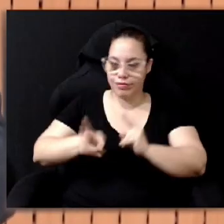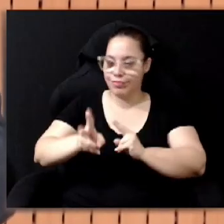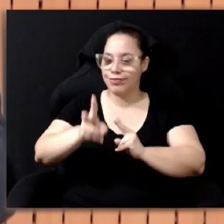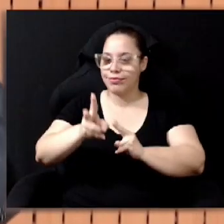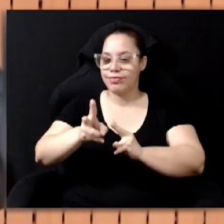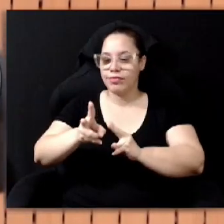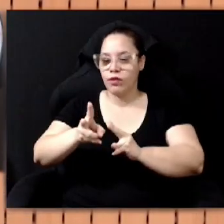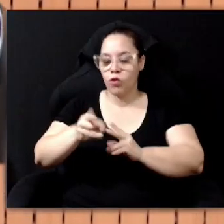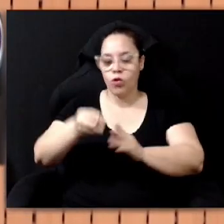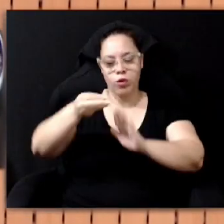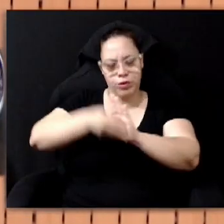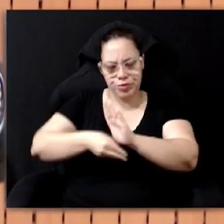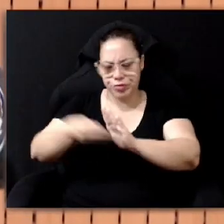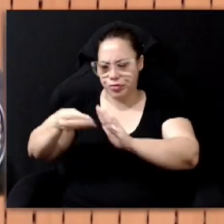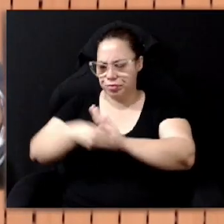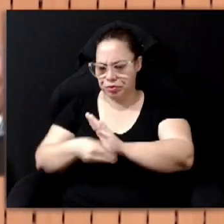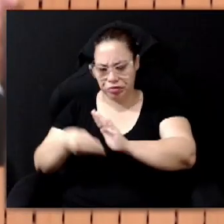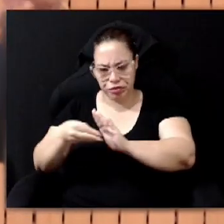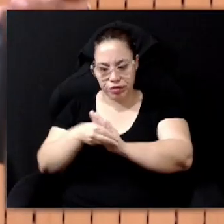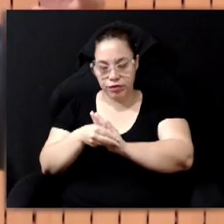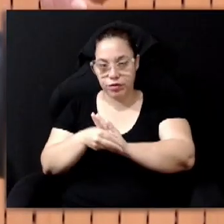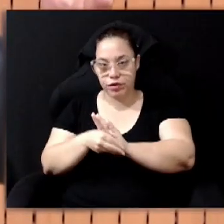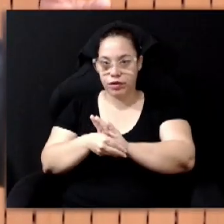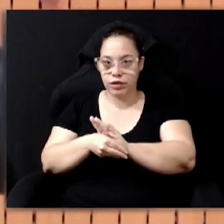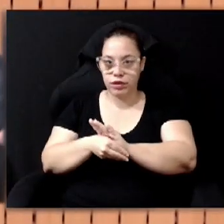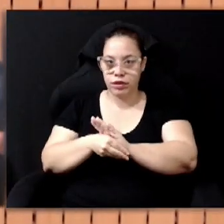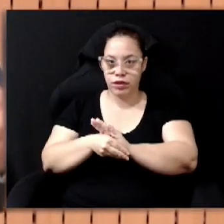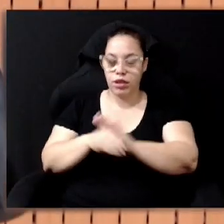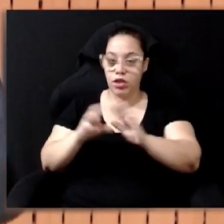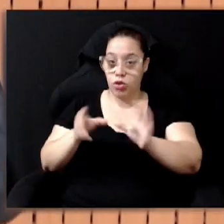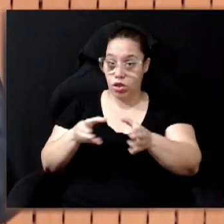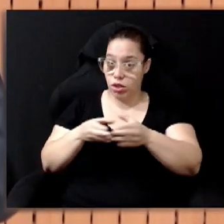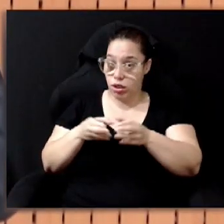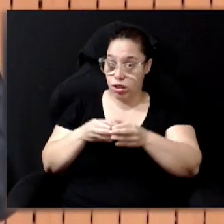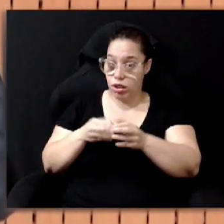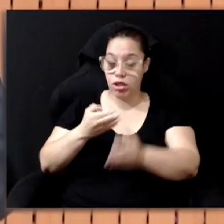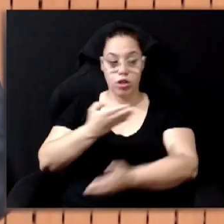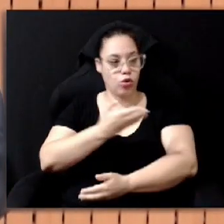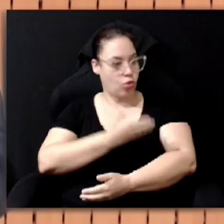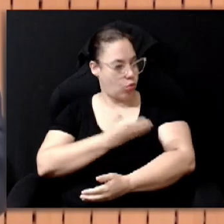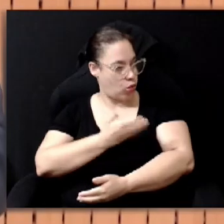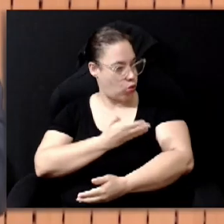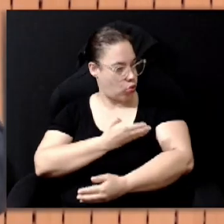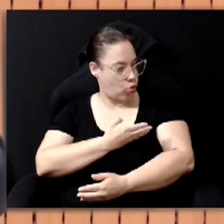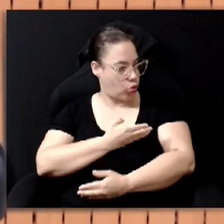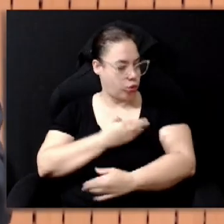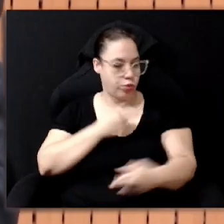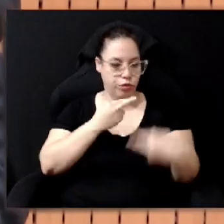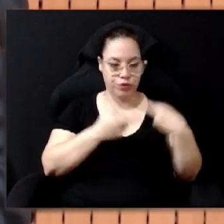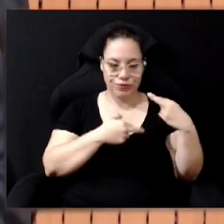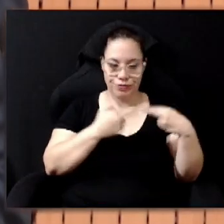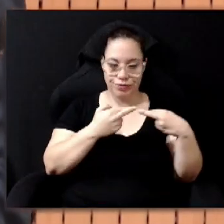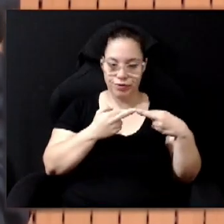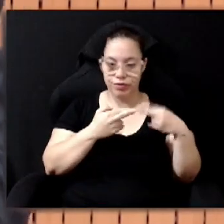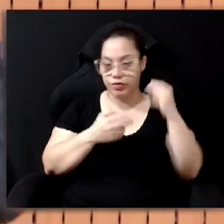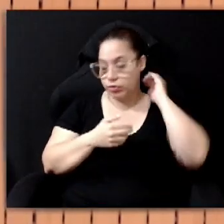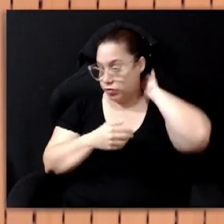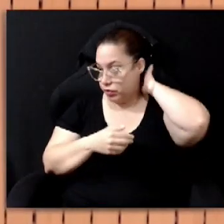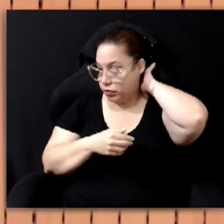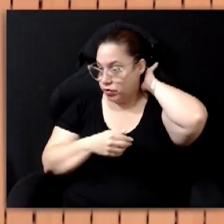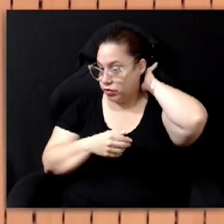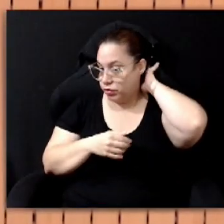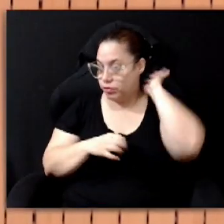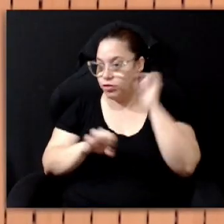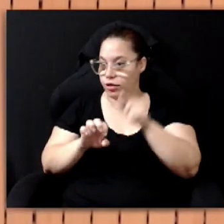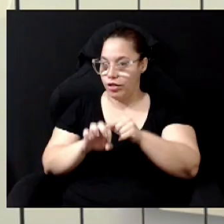investindo cada vez mais na tua equipe, nas tuas amizades, nos teus relacionamentos e no teu empreendedorismo.